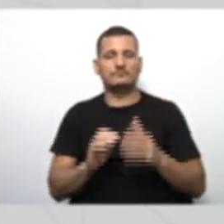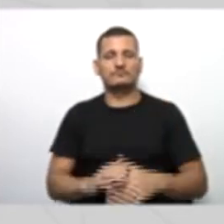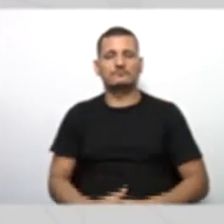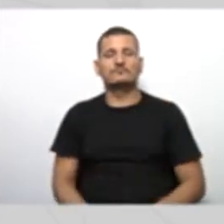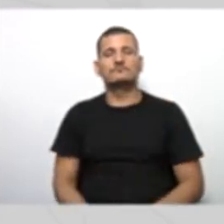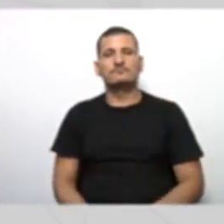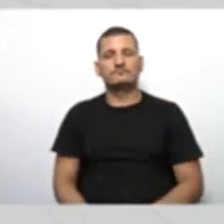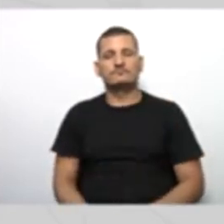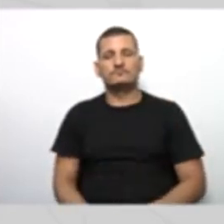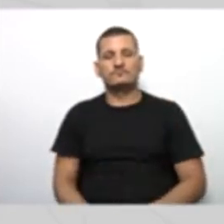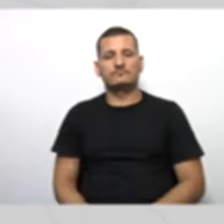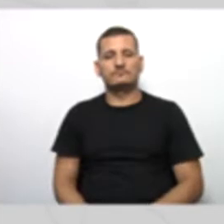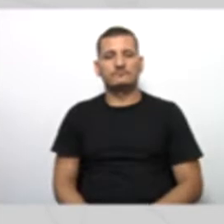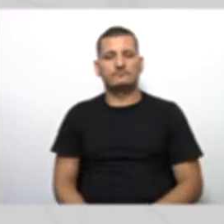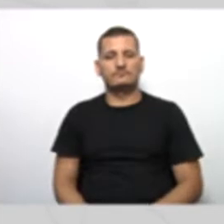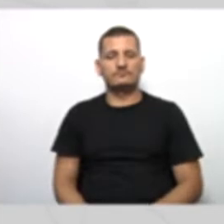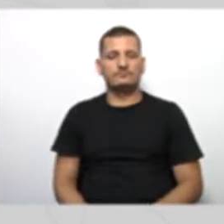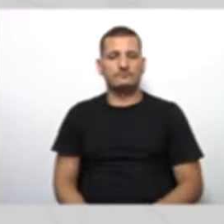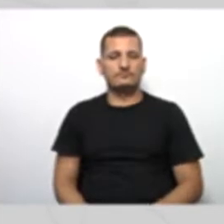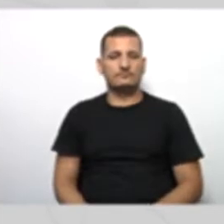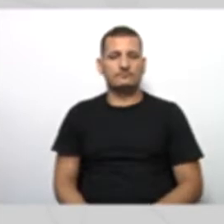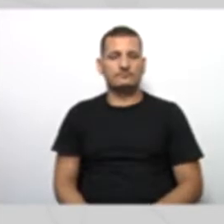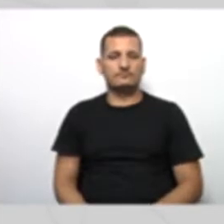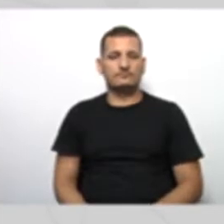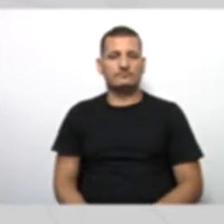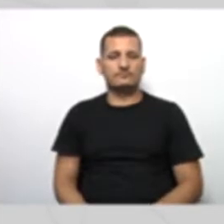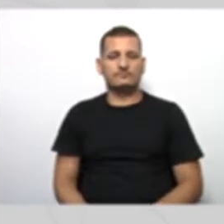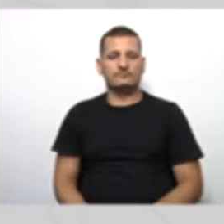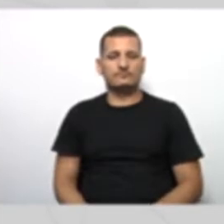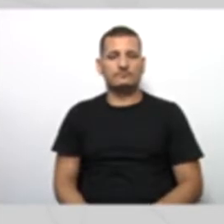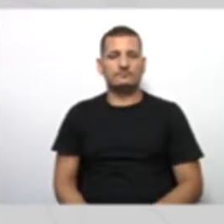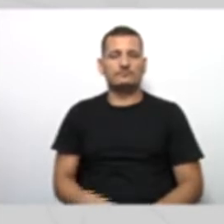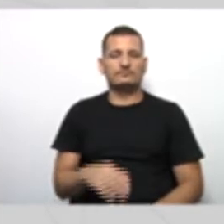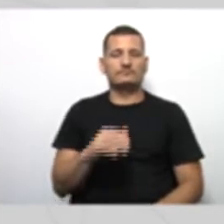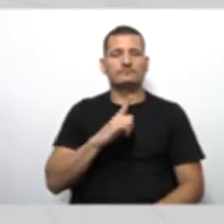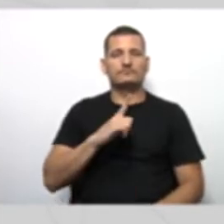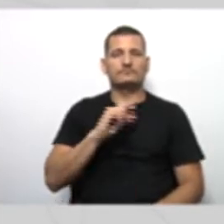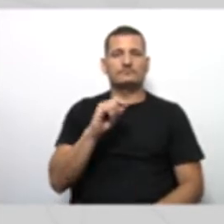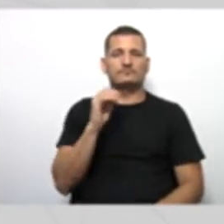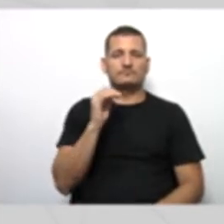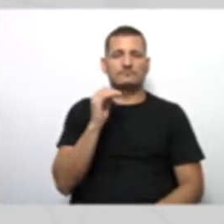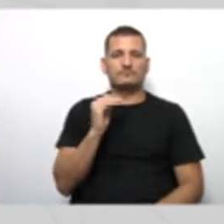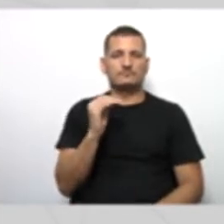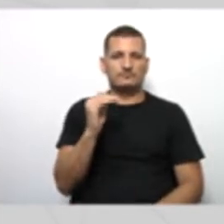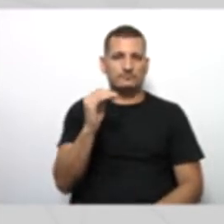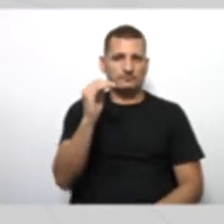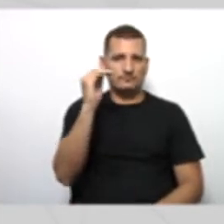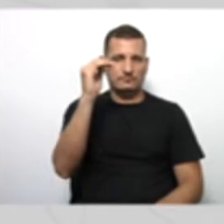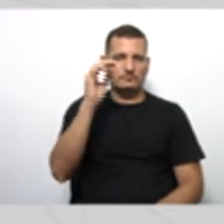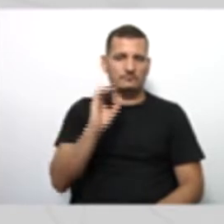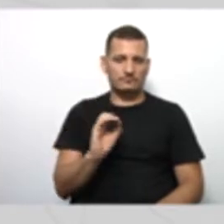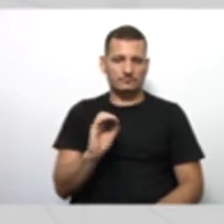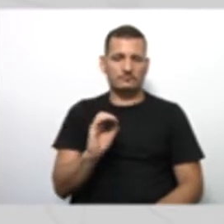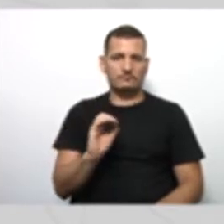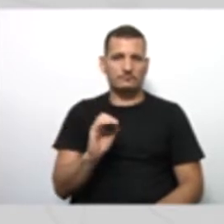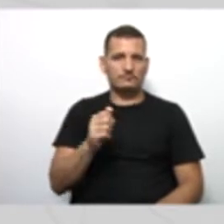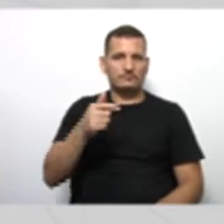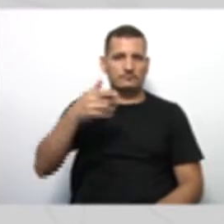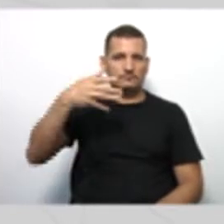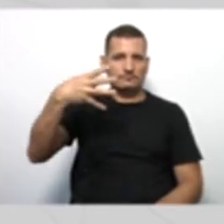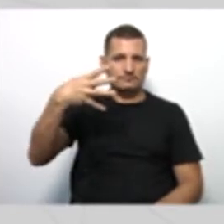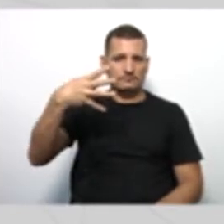crítico. Se há um risco crítico, a pontuação dele é 4. Tá? Ou seja, é uma pontuação